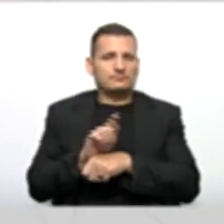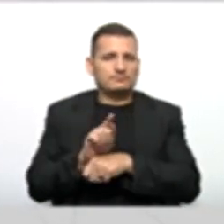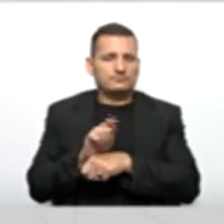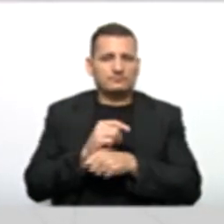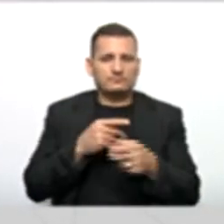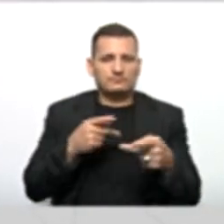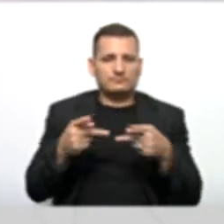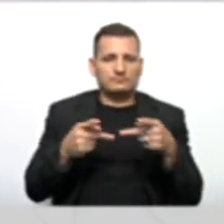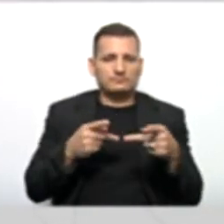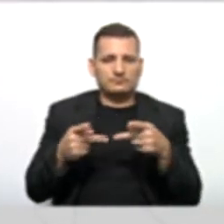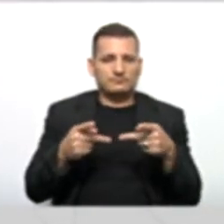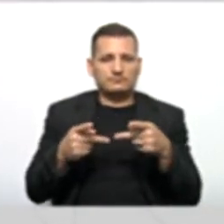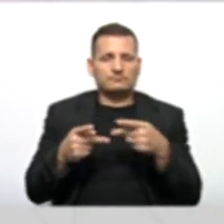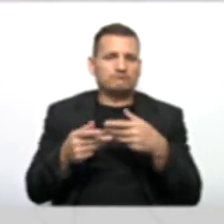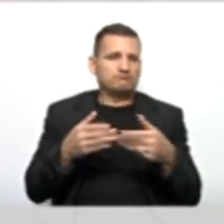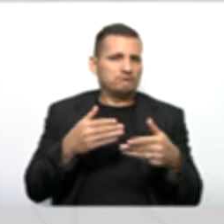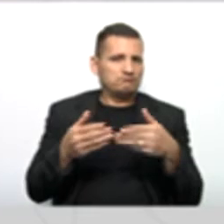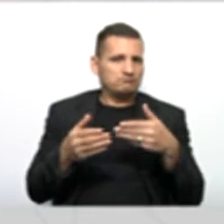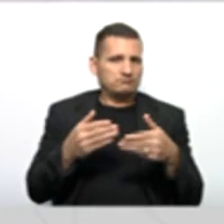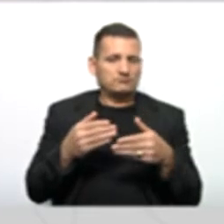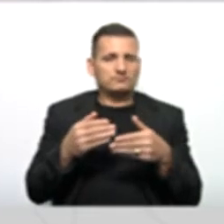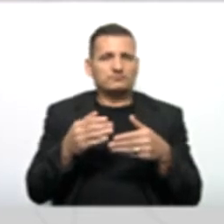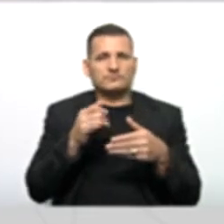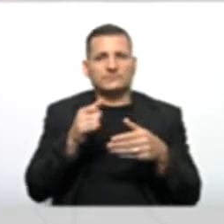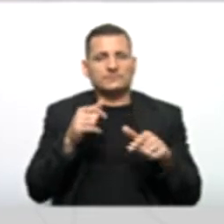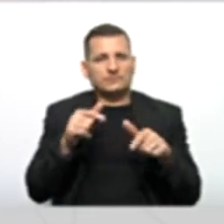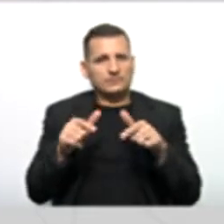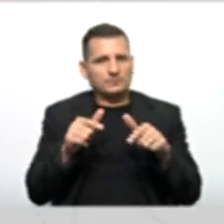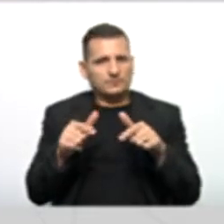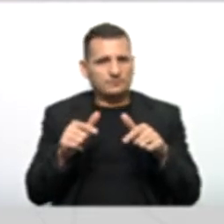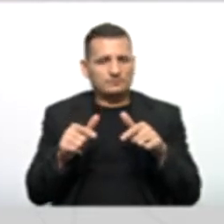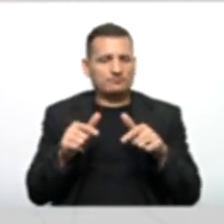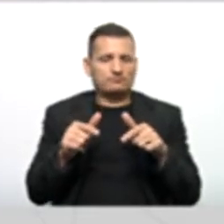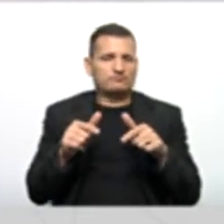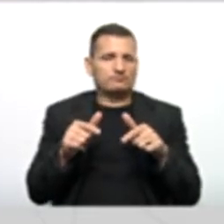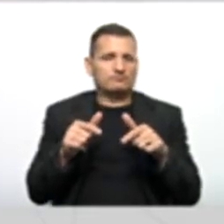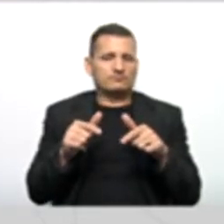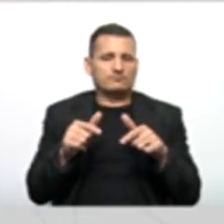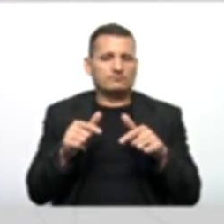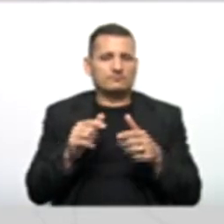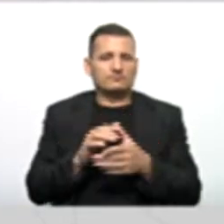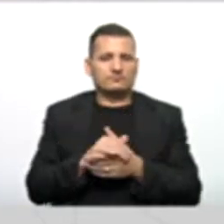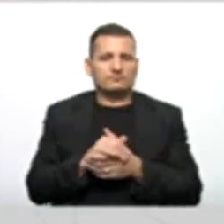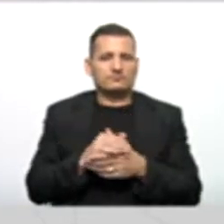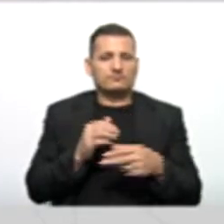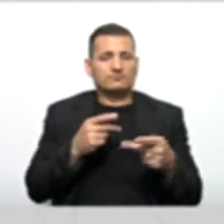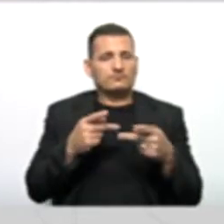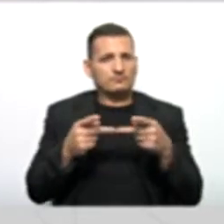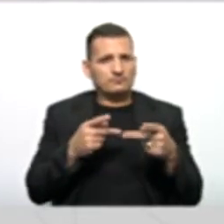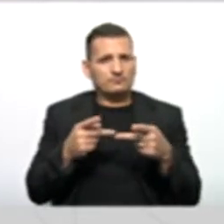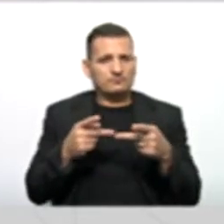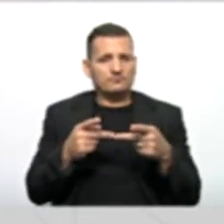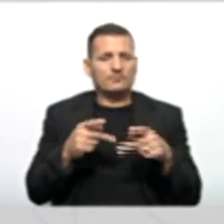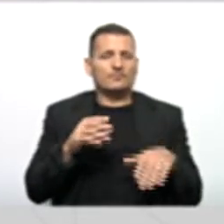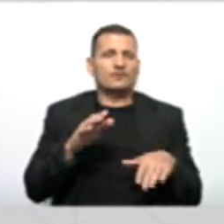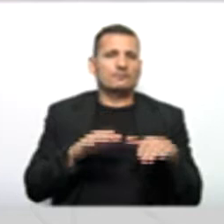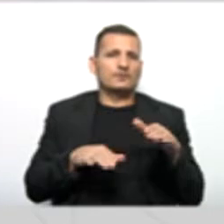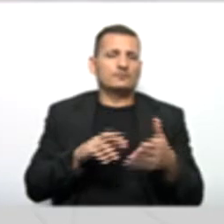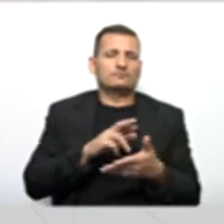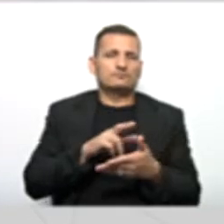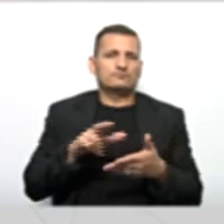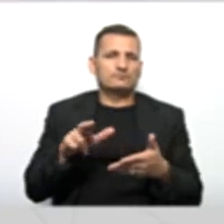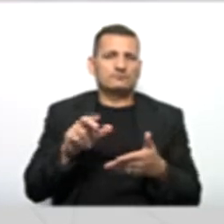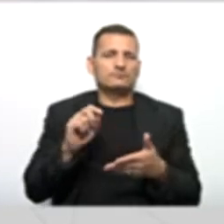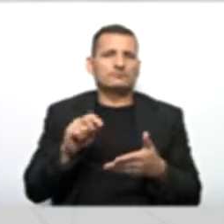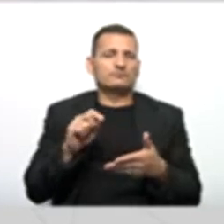projeto, independentemente do trabalho específico envolvido. Os projetos podem variar de acordo com os seus